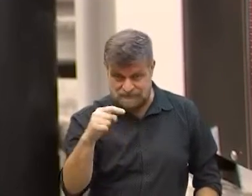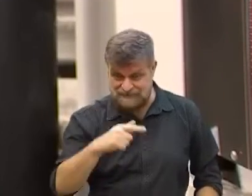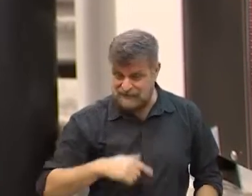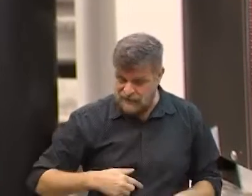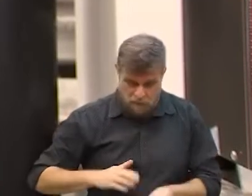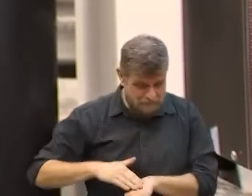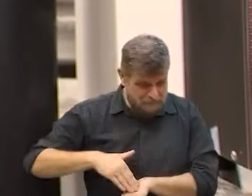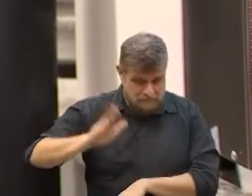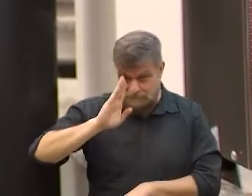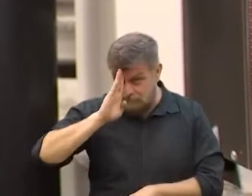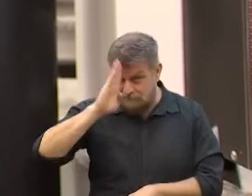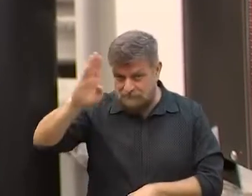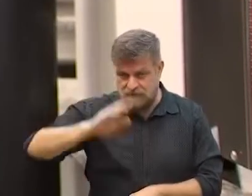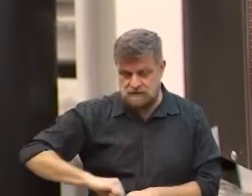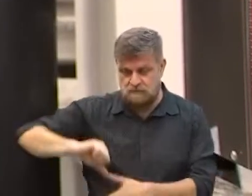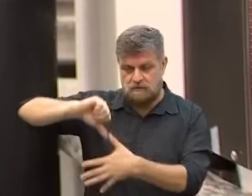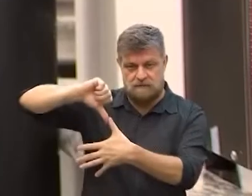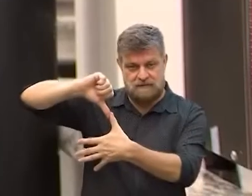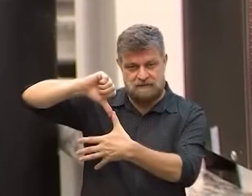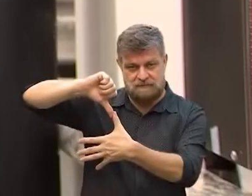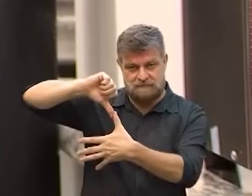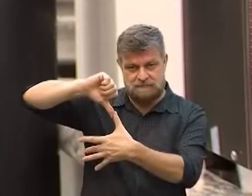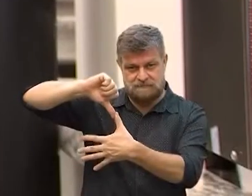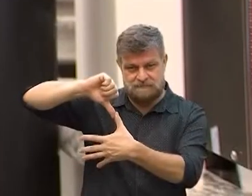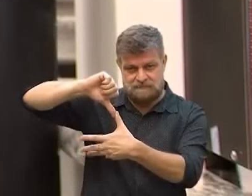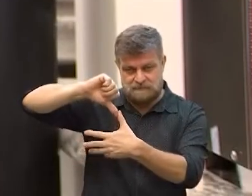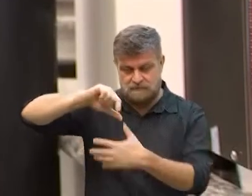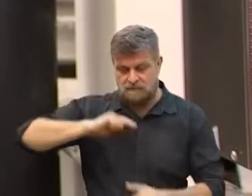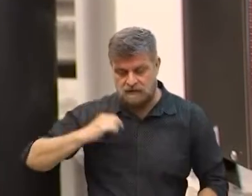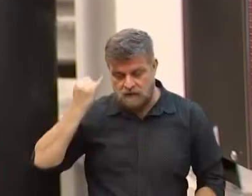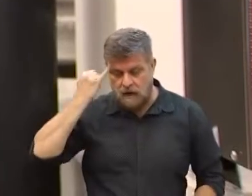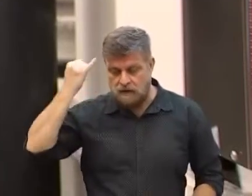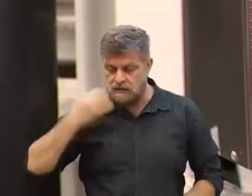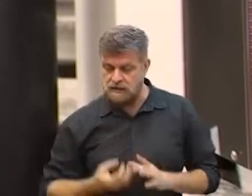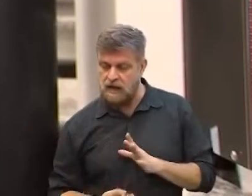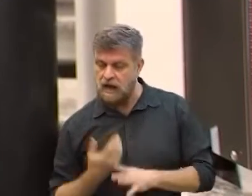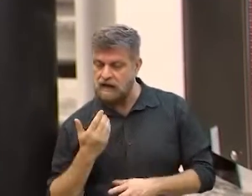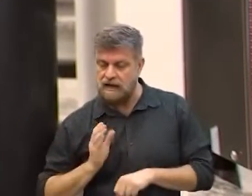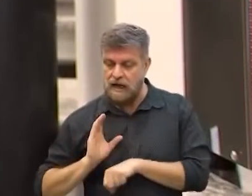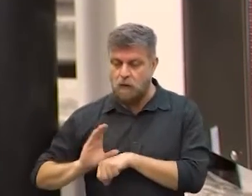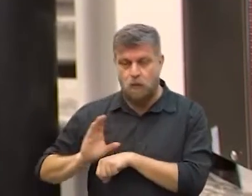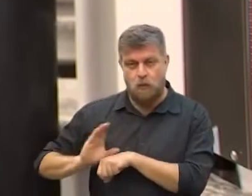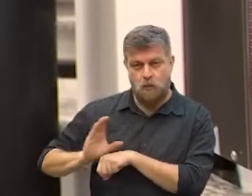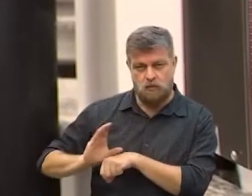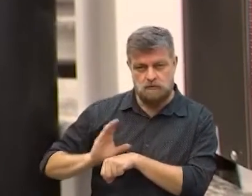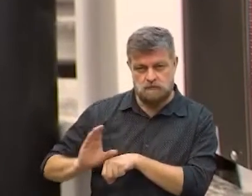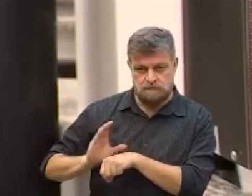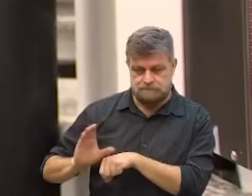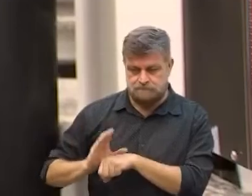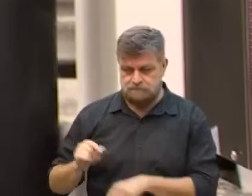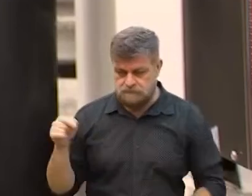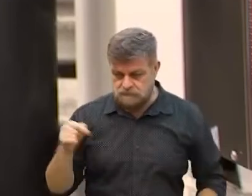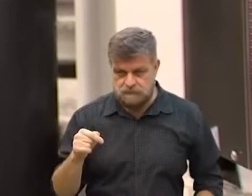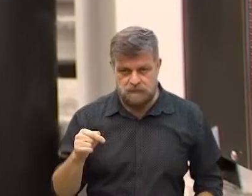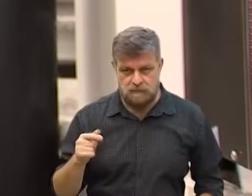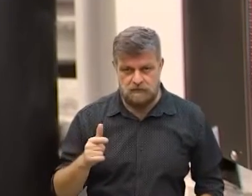síncrono da América do Sul, né? E daí que nasceu a ideia de criação desse curso